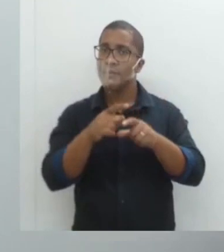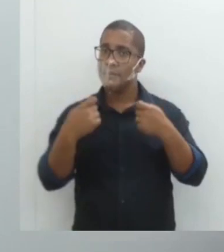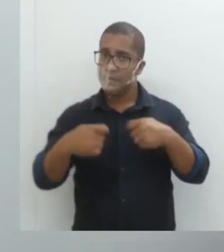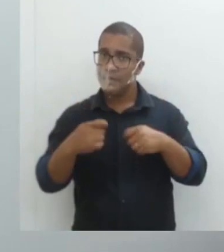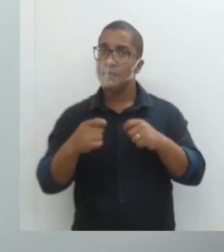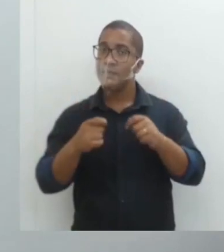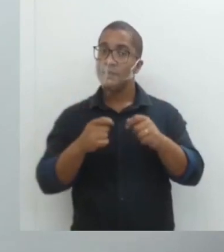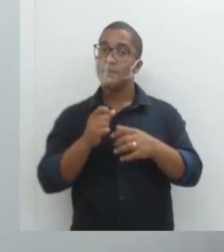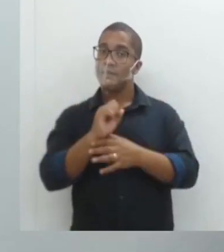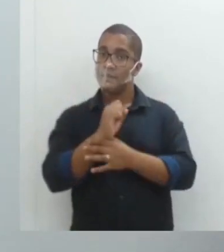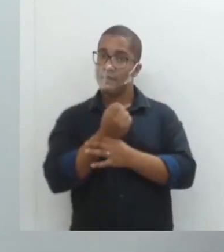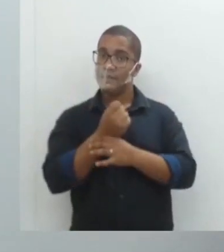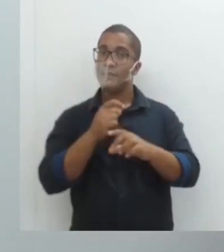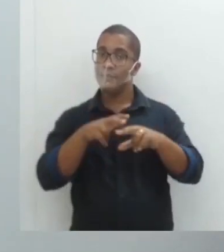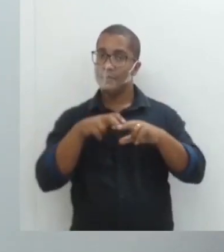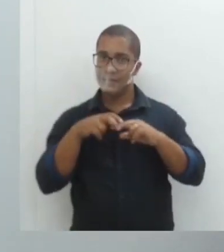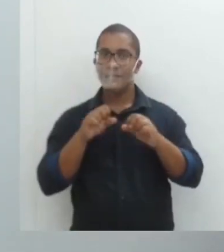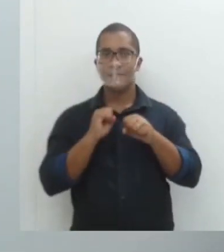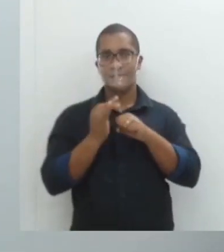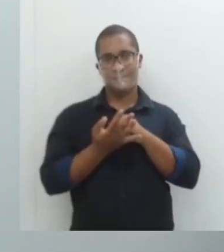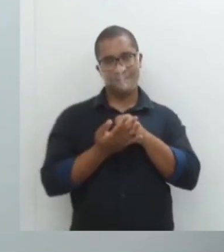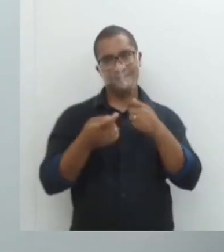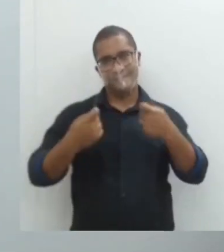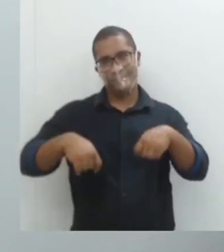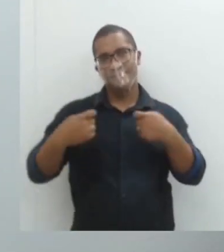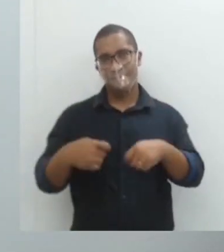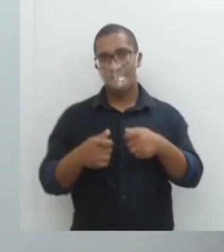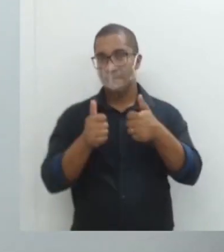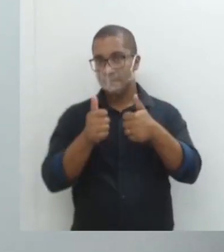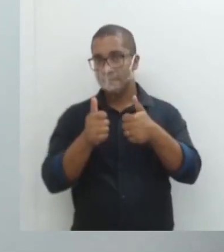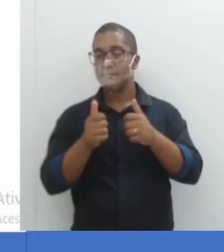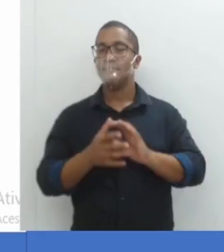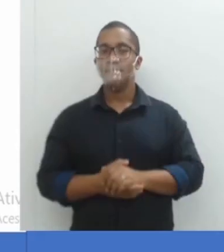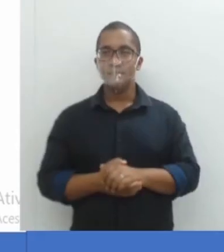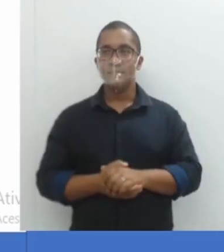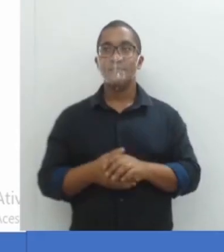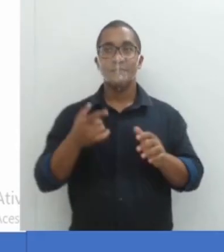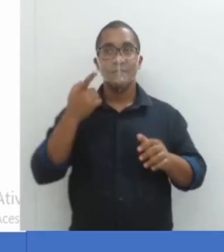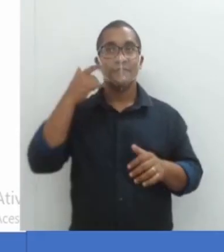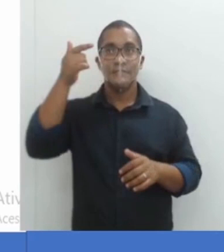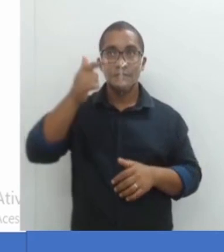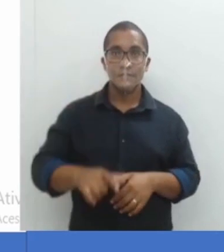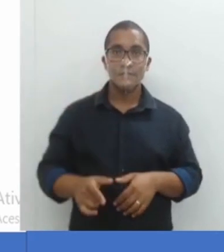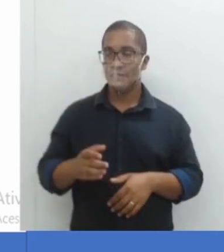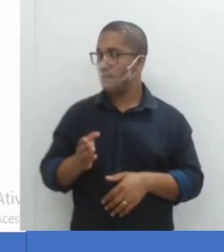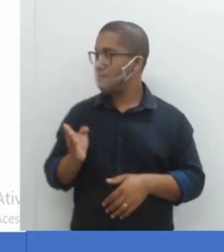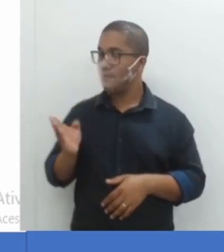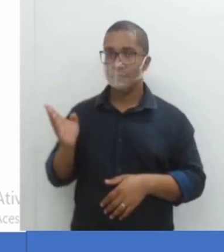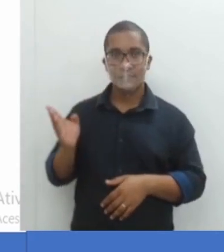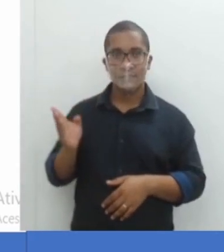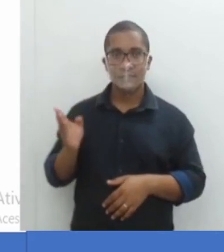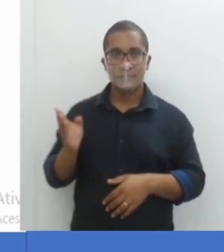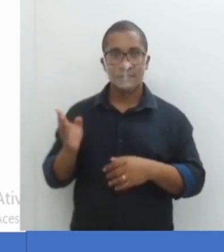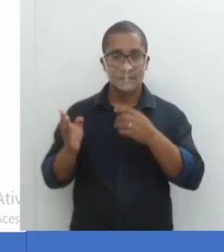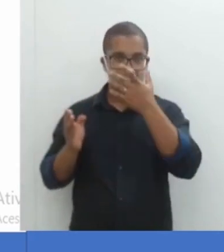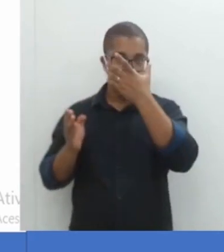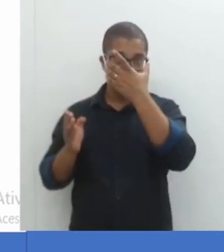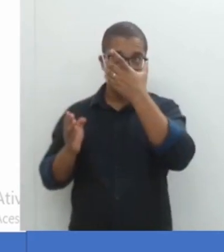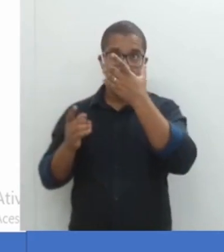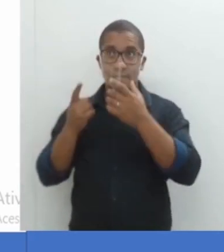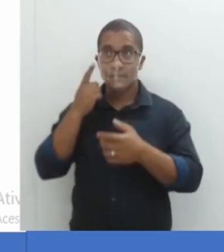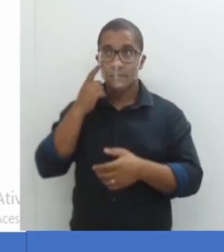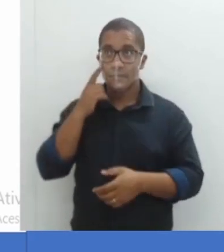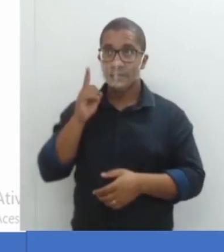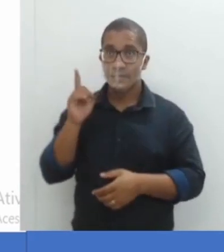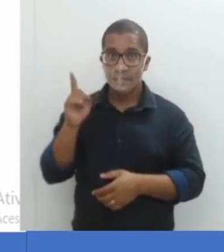de protocolo contra a Covid-19, tá certo? Revisa comigo aqui na tela para a gente ver. Ó,